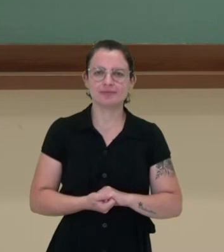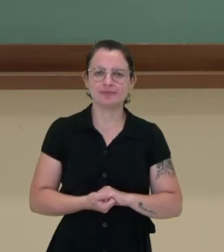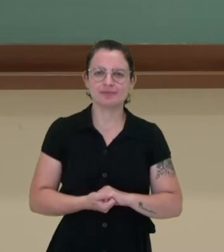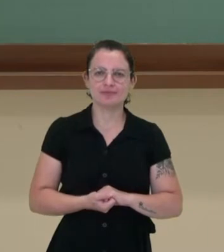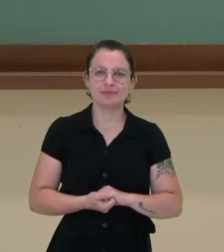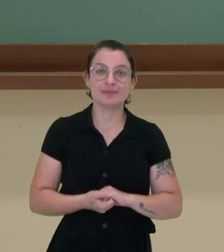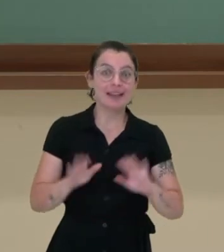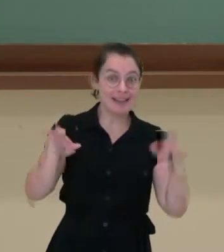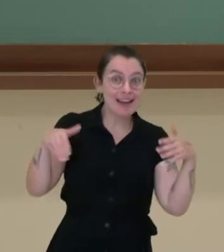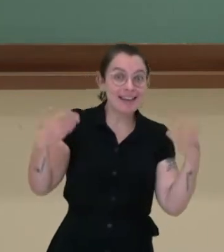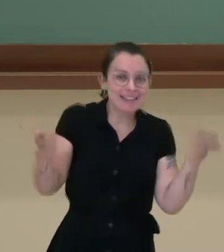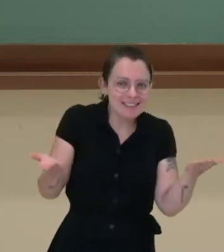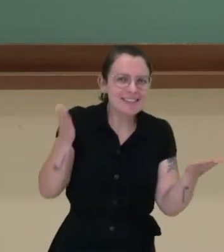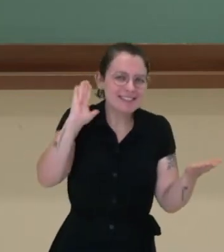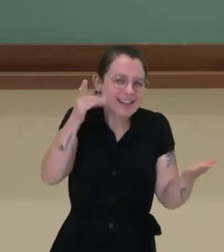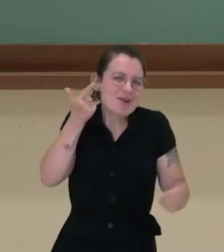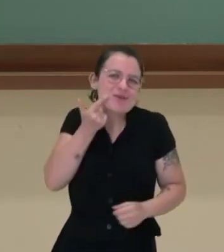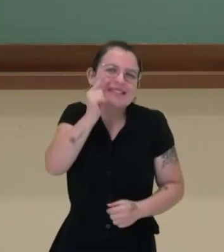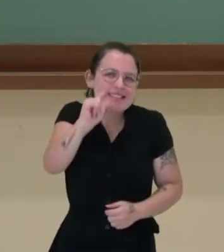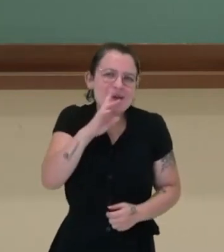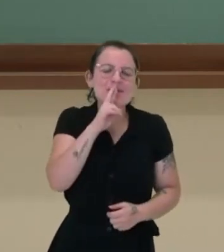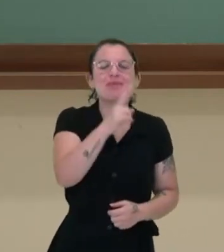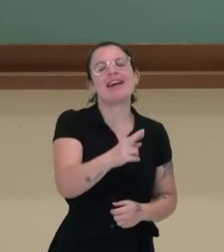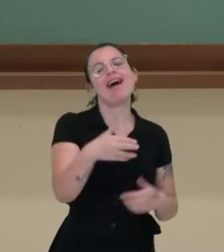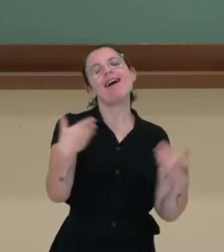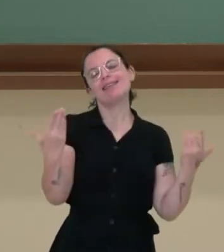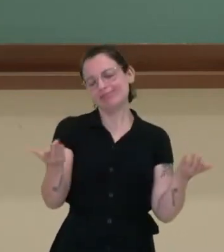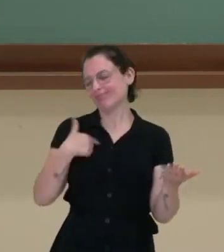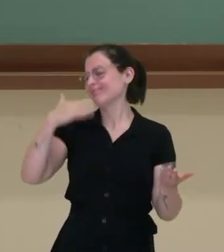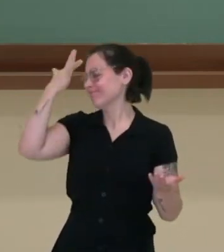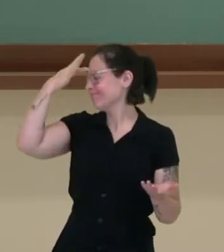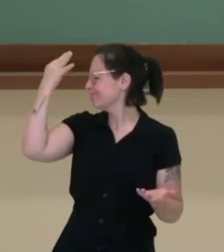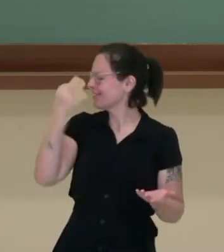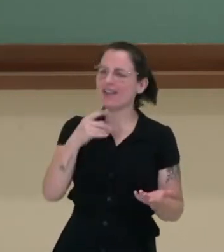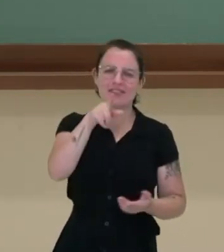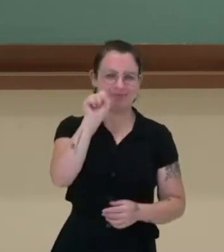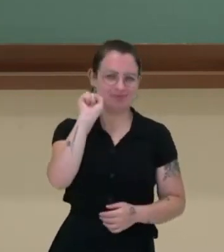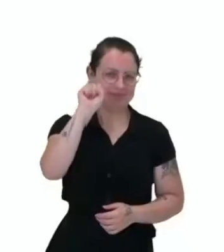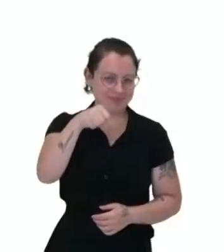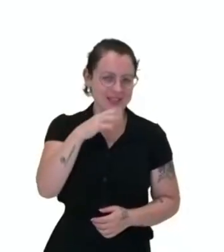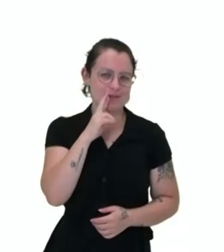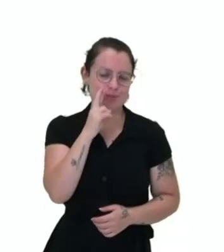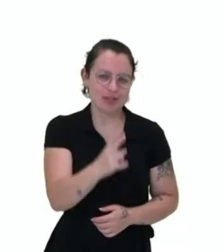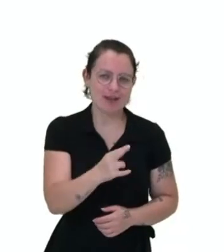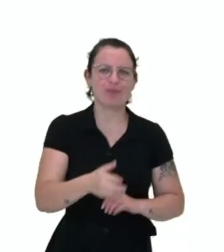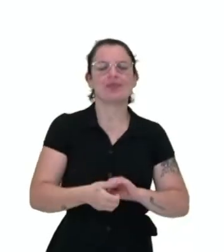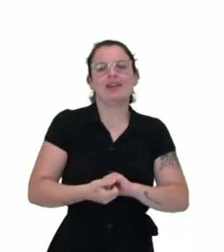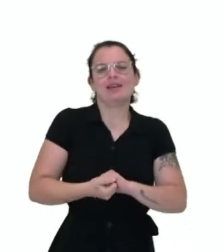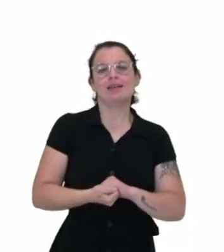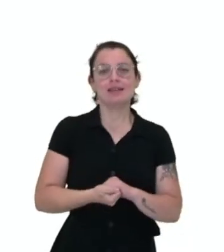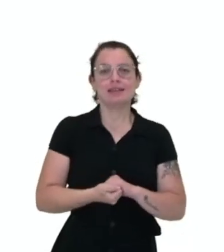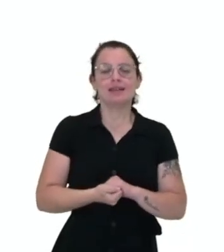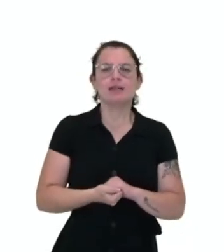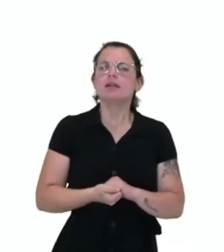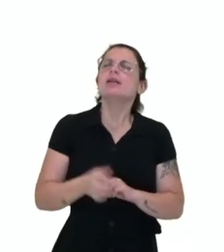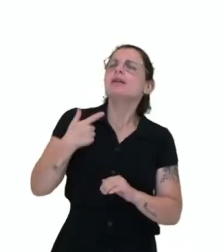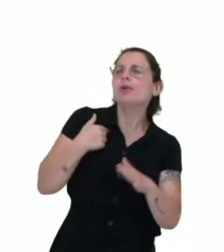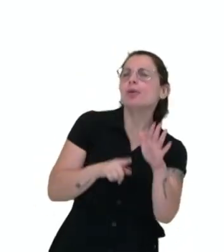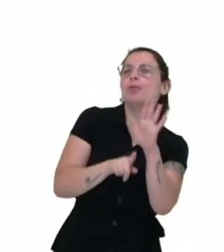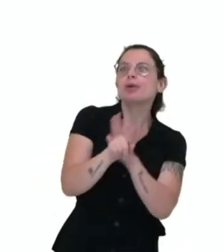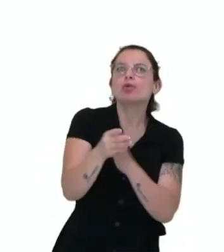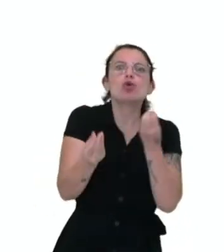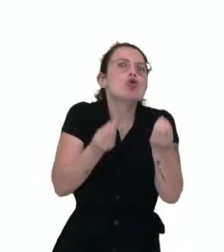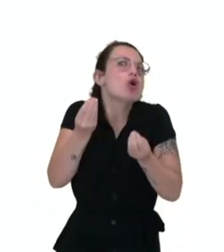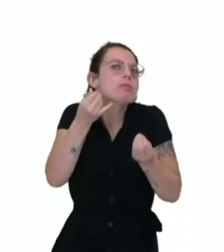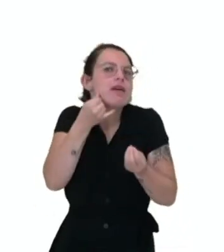E aí, pessoal, conseguiram responder? Eu tenho certeza que sim. Vamos lá. Então, quais os meios de